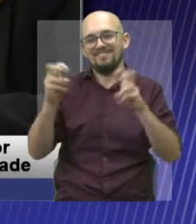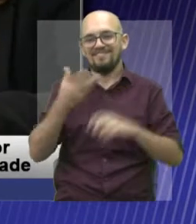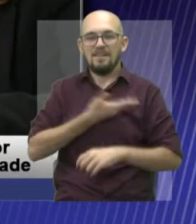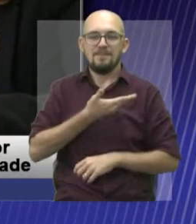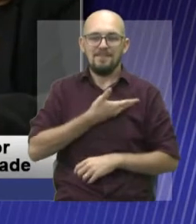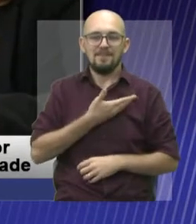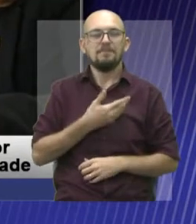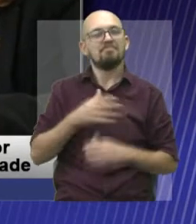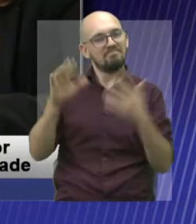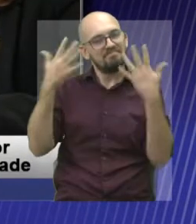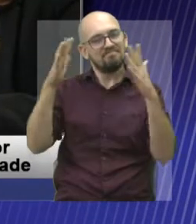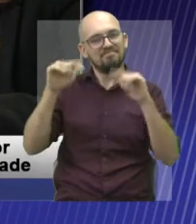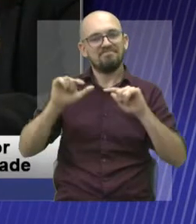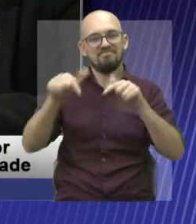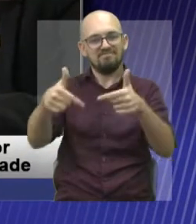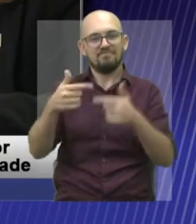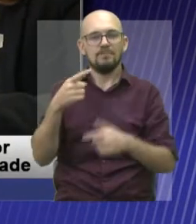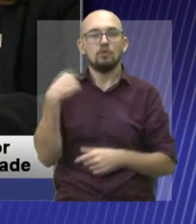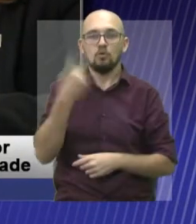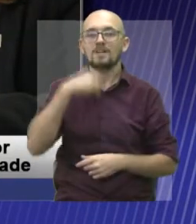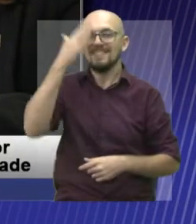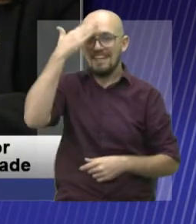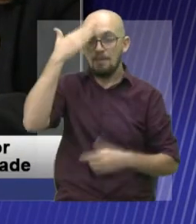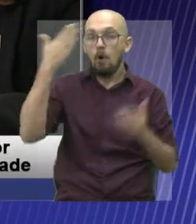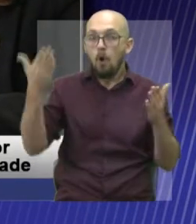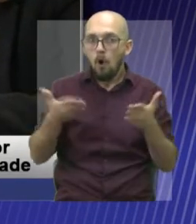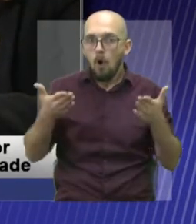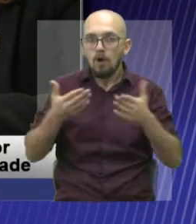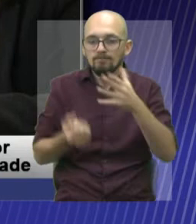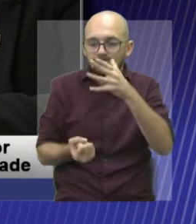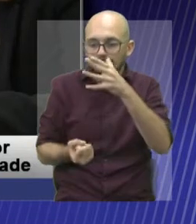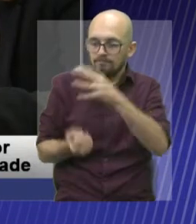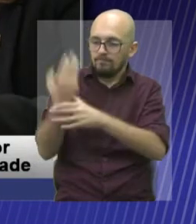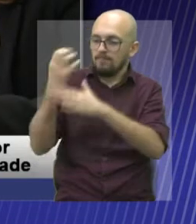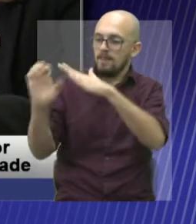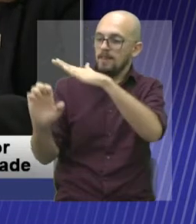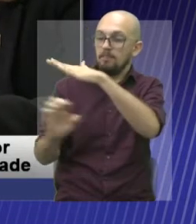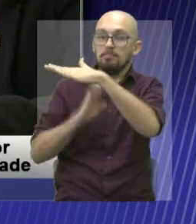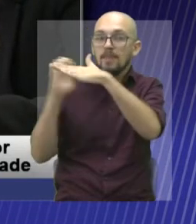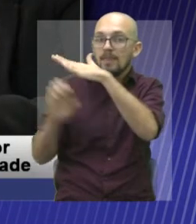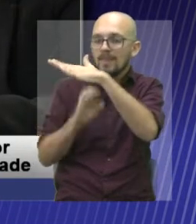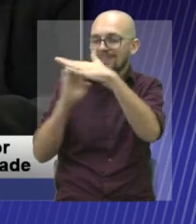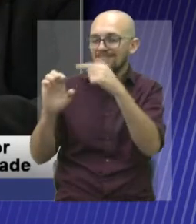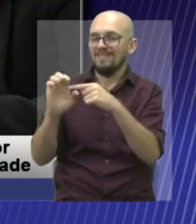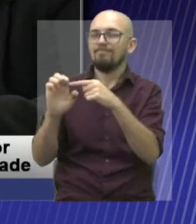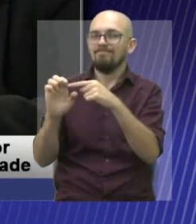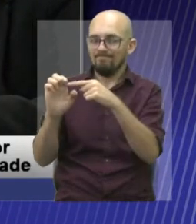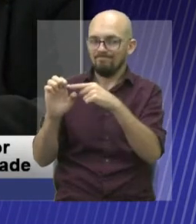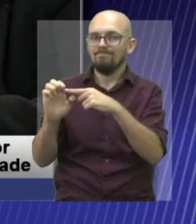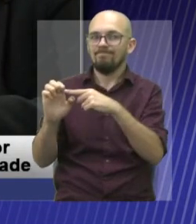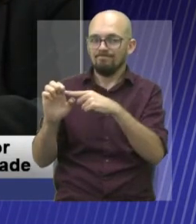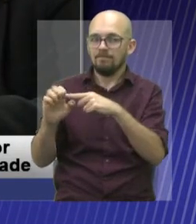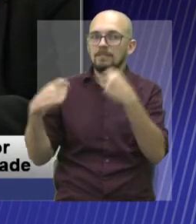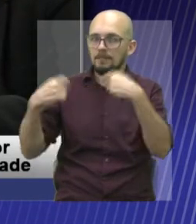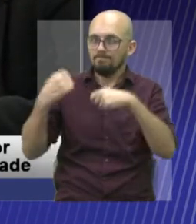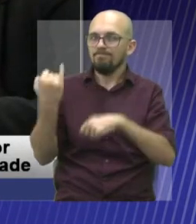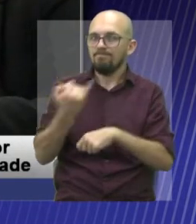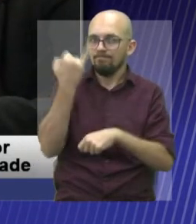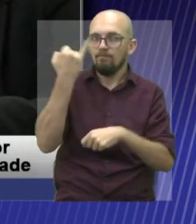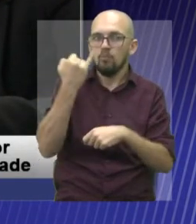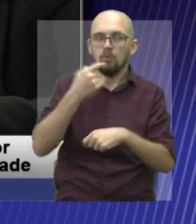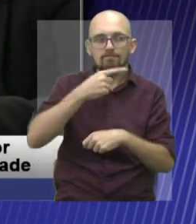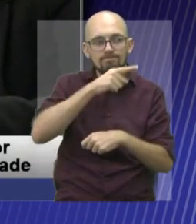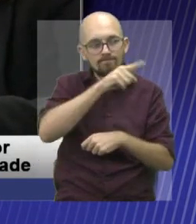iniciativa, porque nós sabemos que hoje o empreender, ele não está restrito às empresas, né, principalmente. Então, é importante também, né,